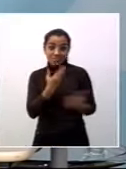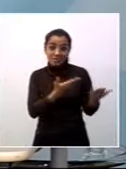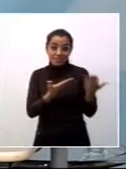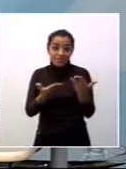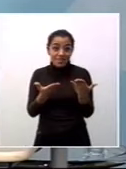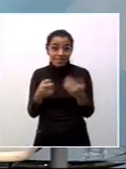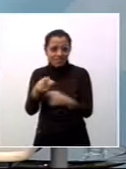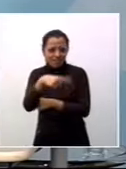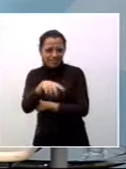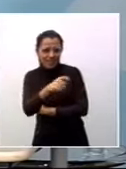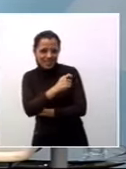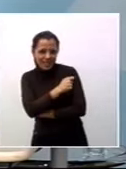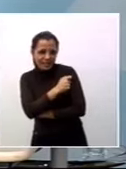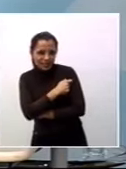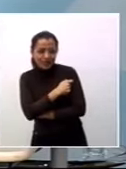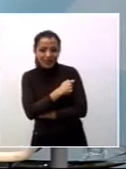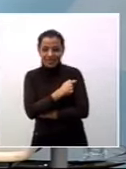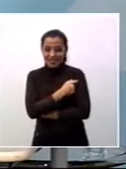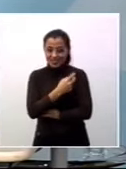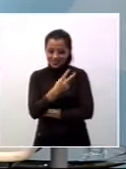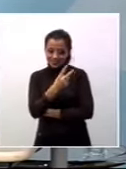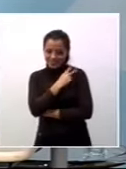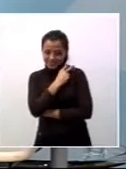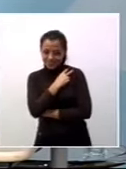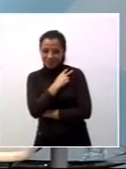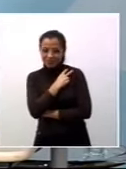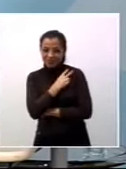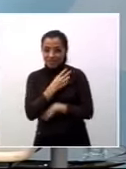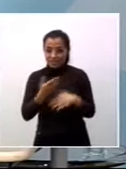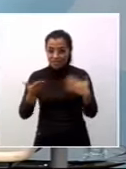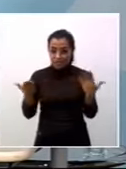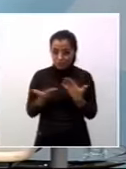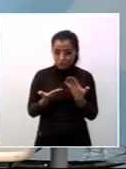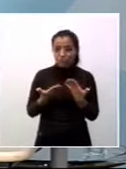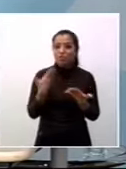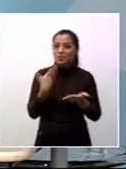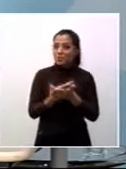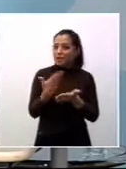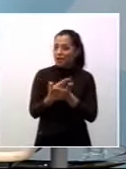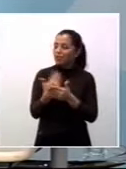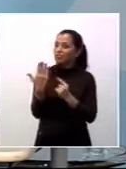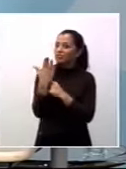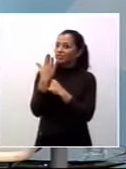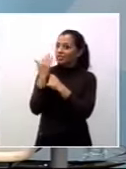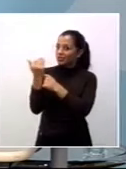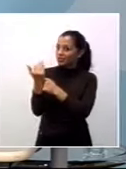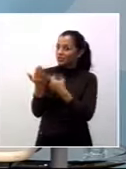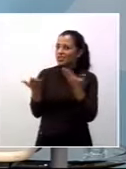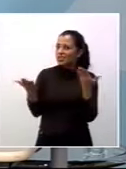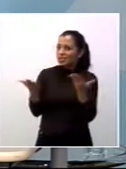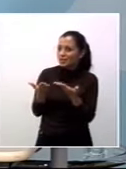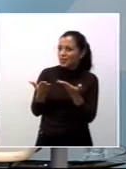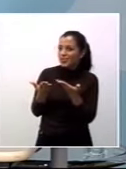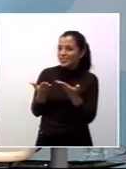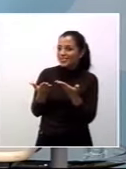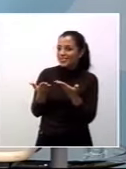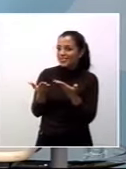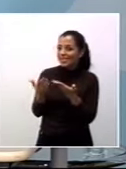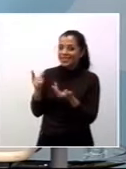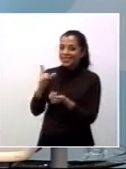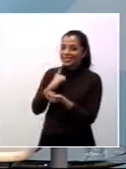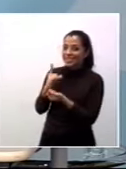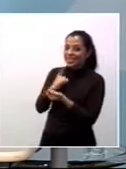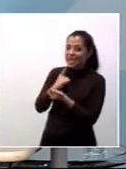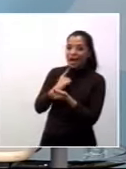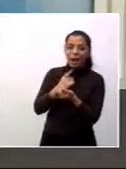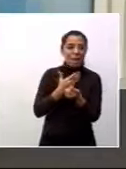2º ano nós estamos aqui para mais uma aula de tecnologia e hoje nós estamos com a professora